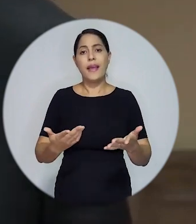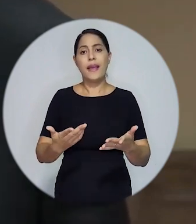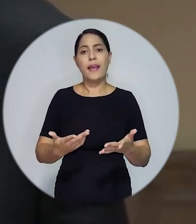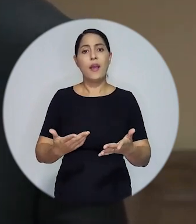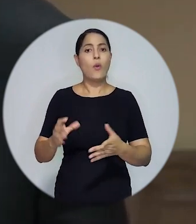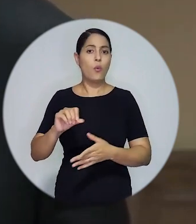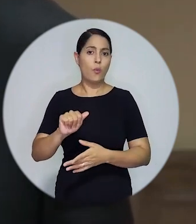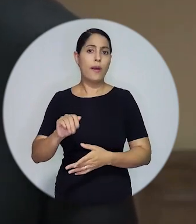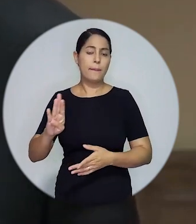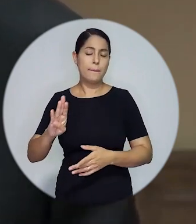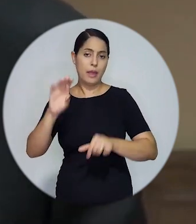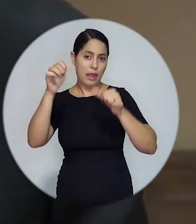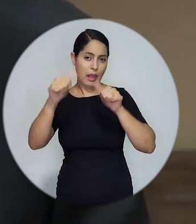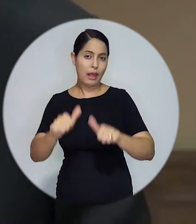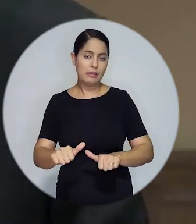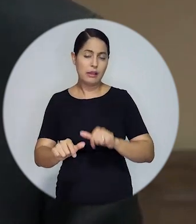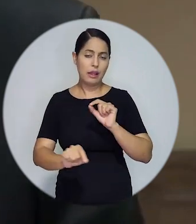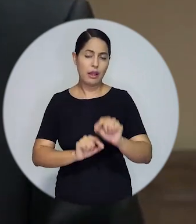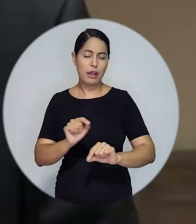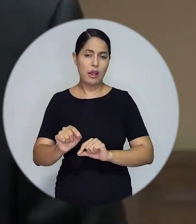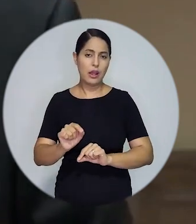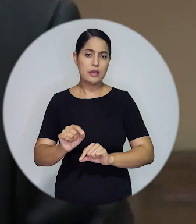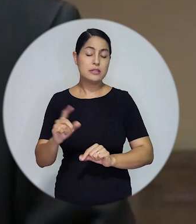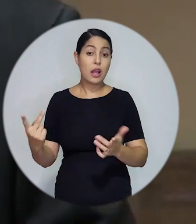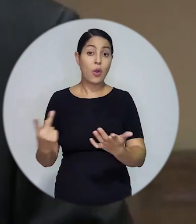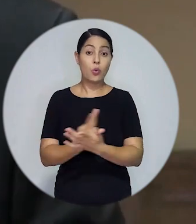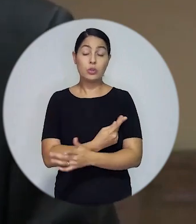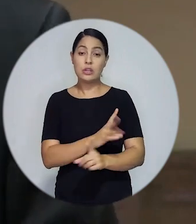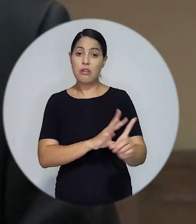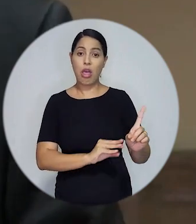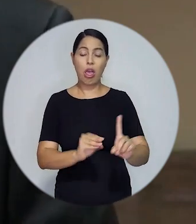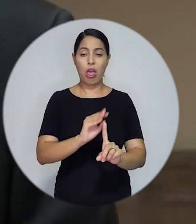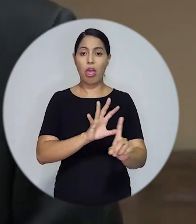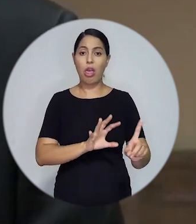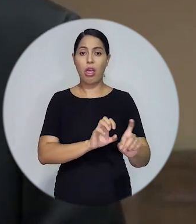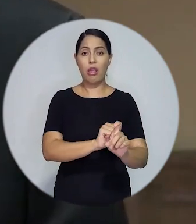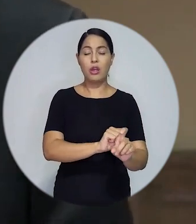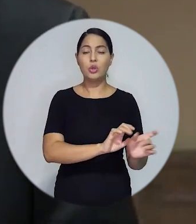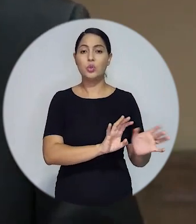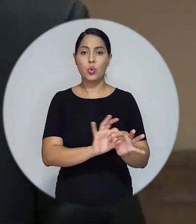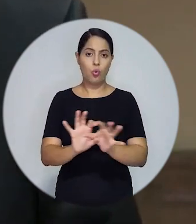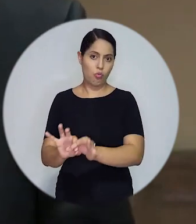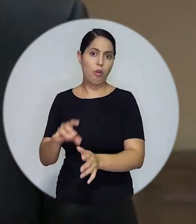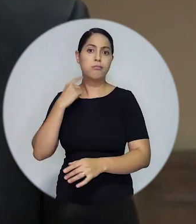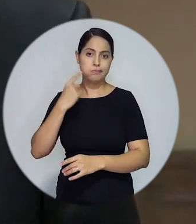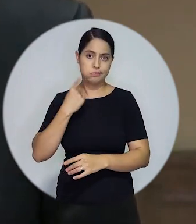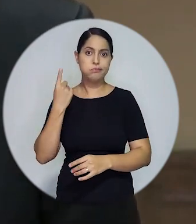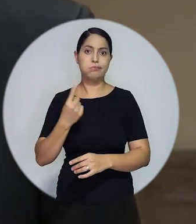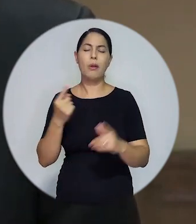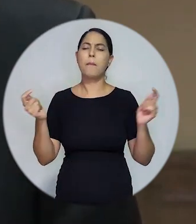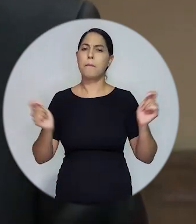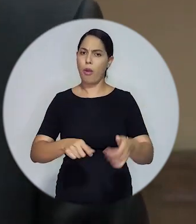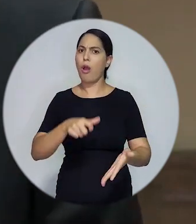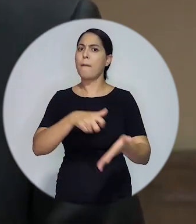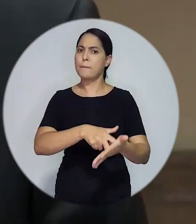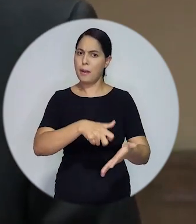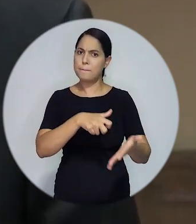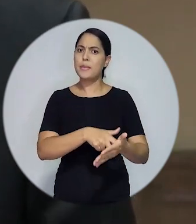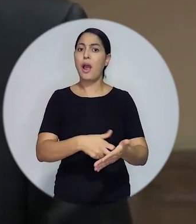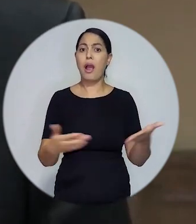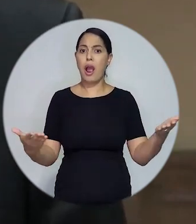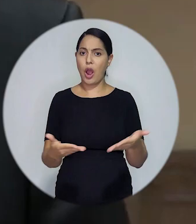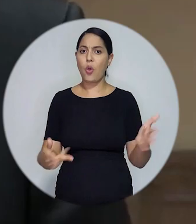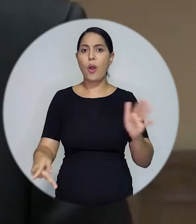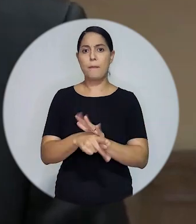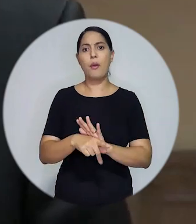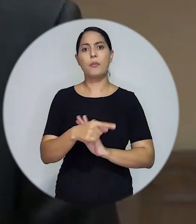sistema OAB, apurados onde há assédio moral ou sexual no âmbito da advocacia, possam ser